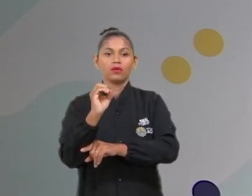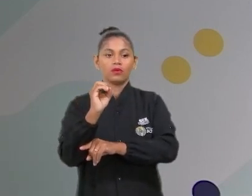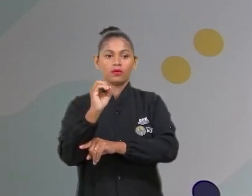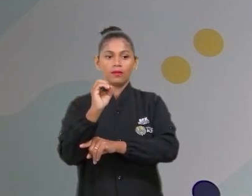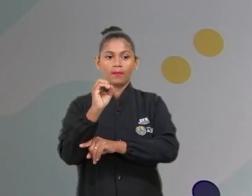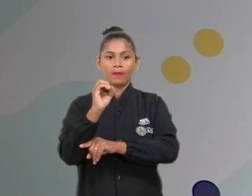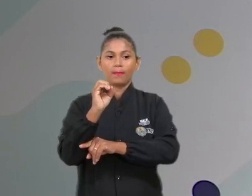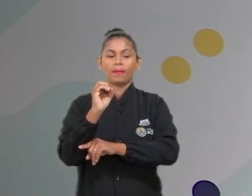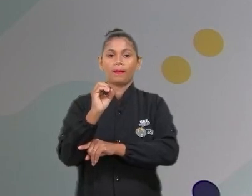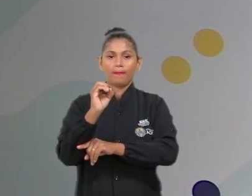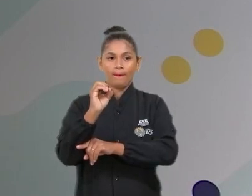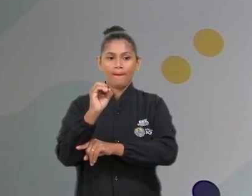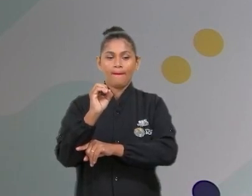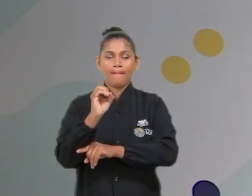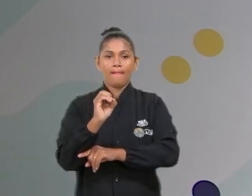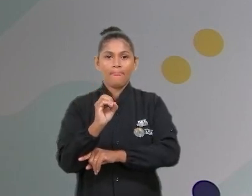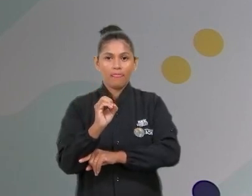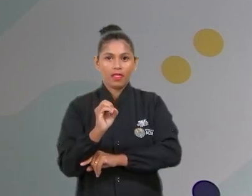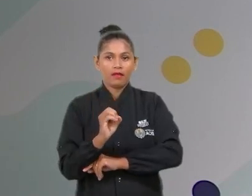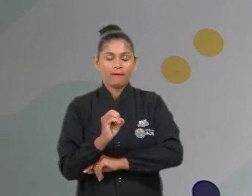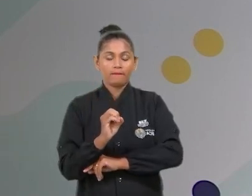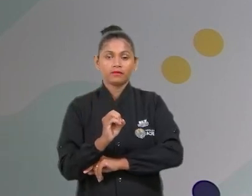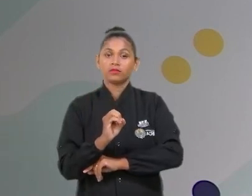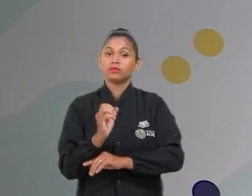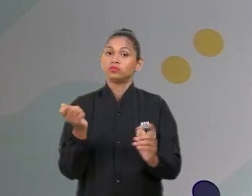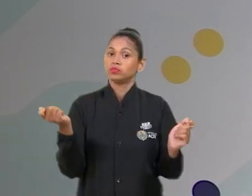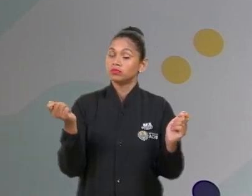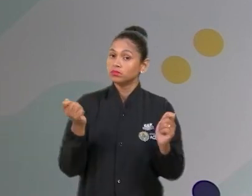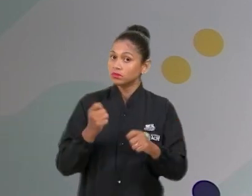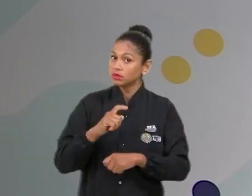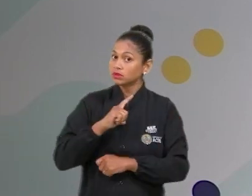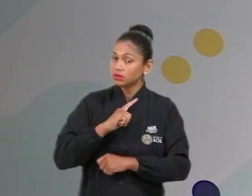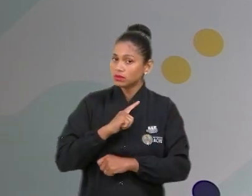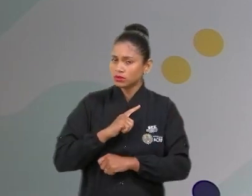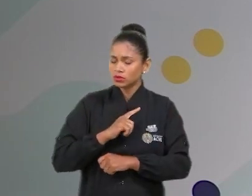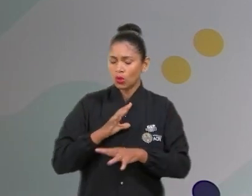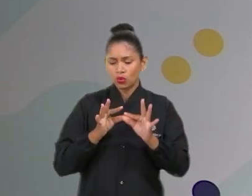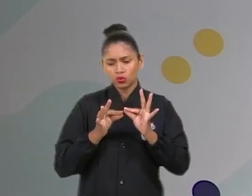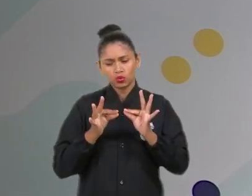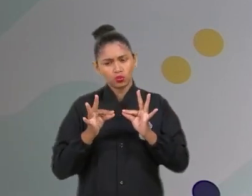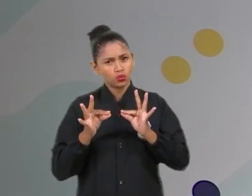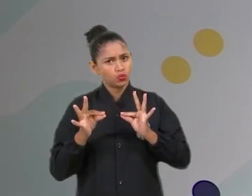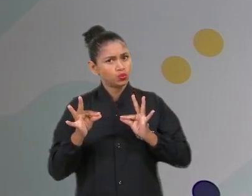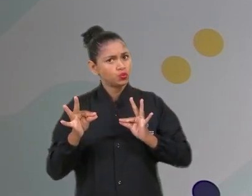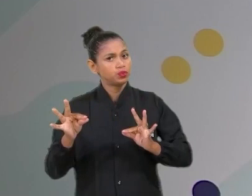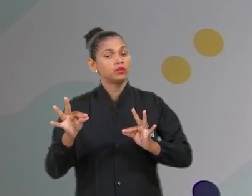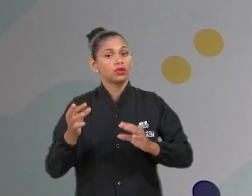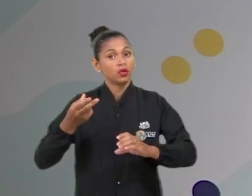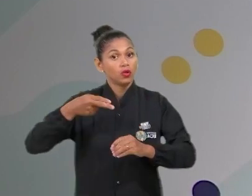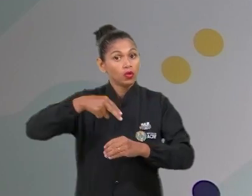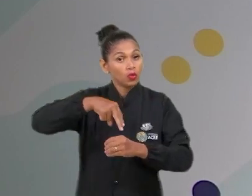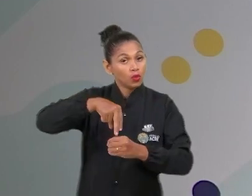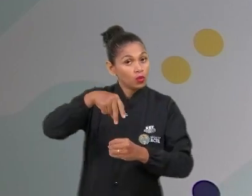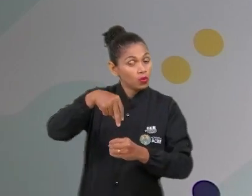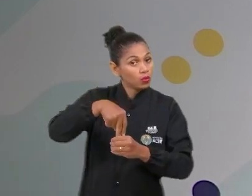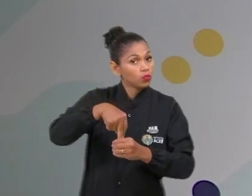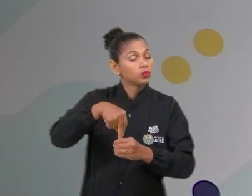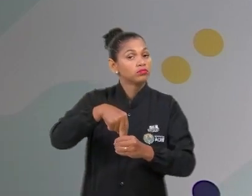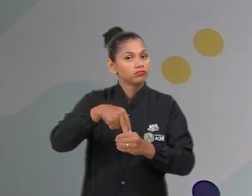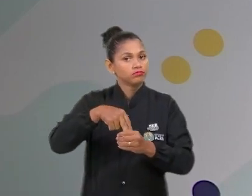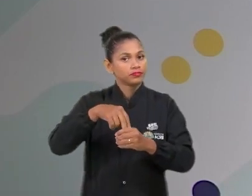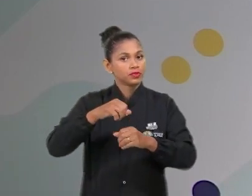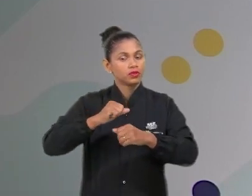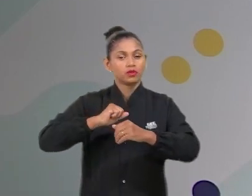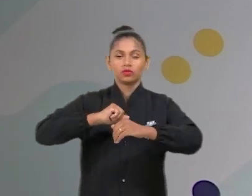elemento químico, já que vai possuir aí uma distância muito grande do núcleo daquele átomo